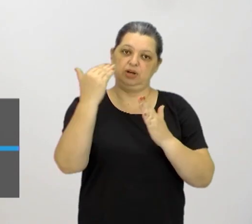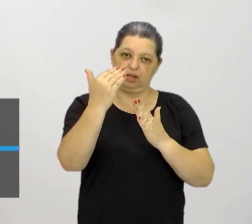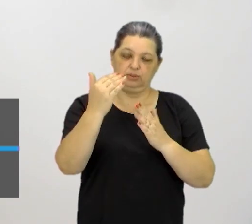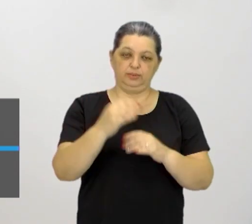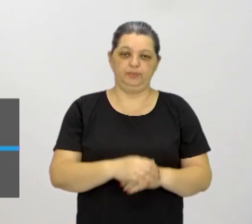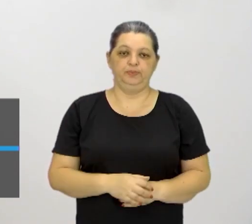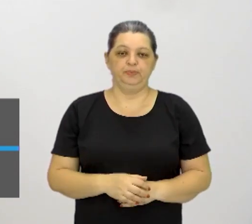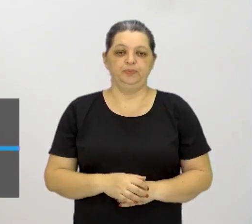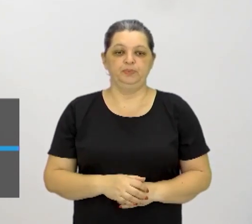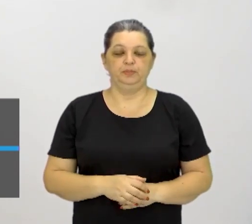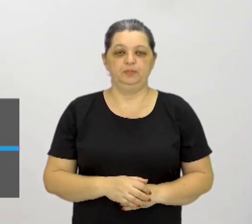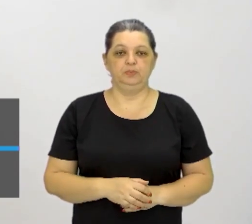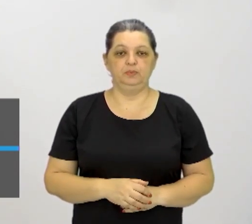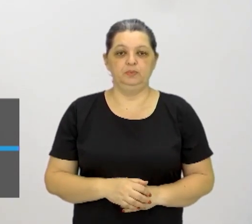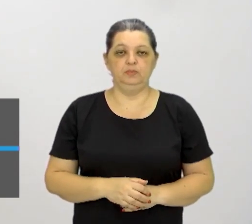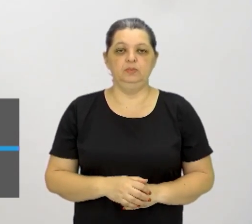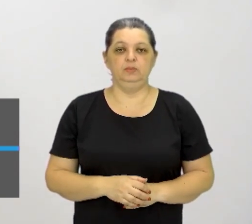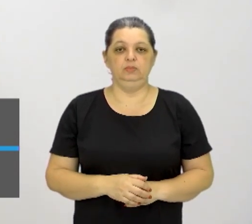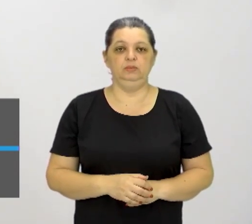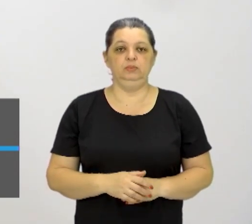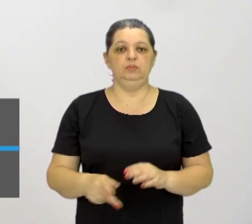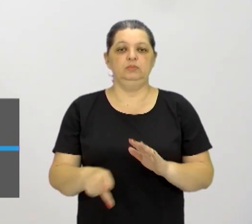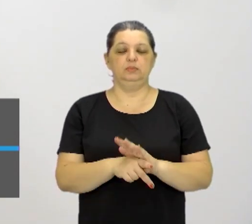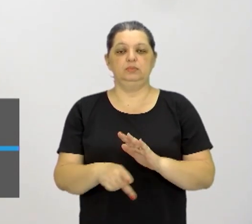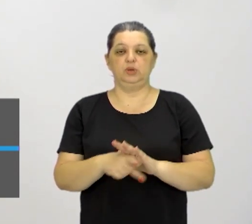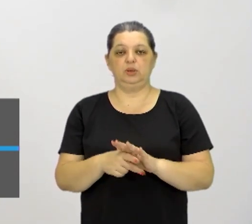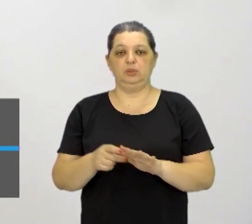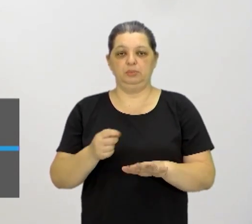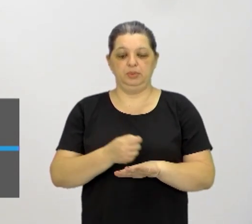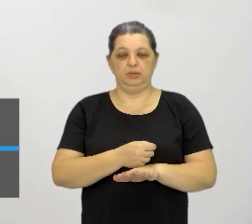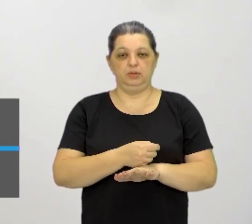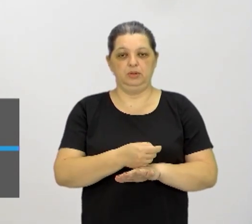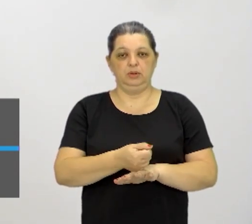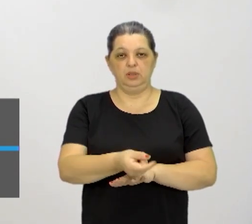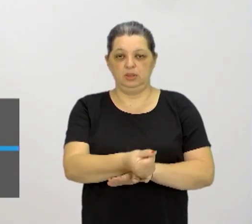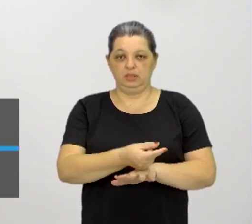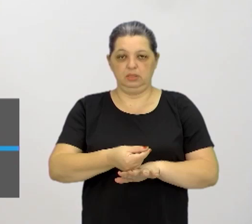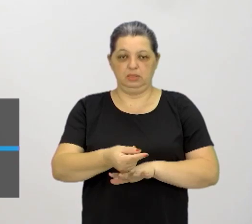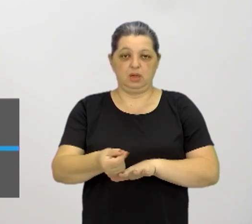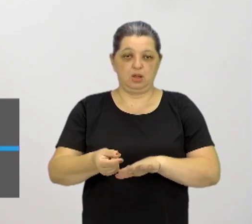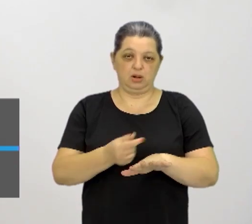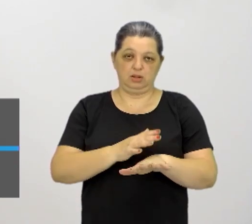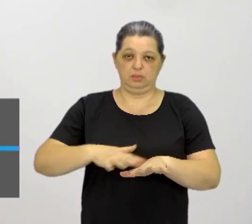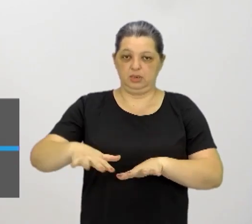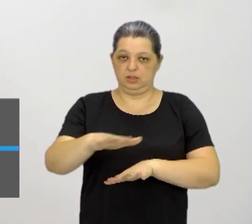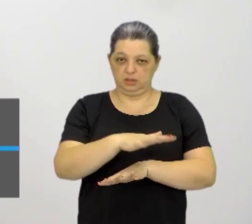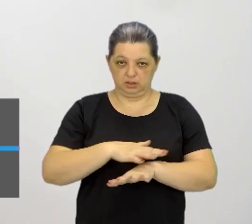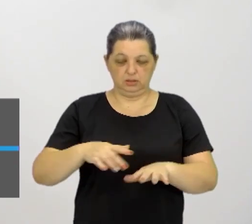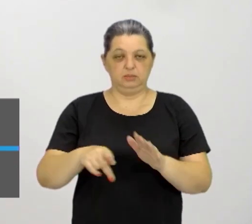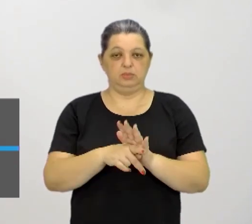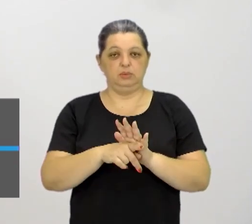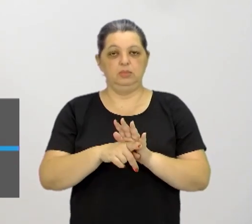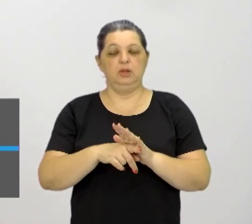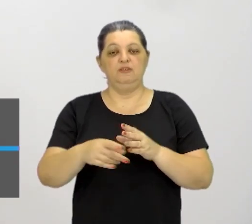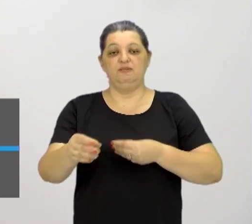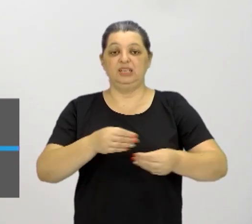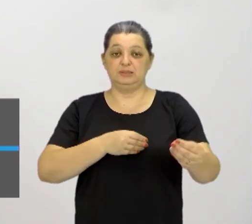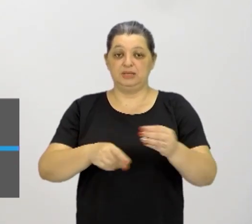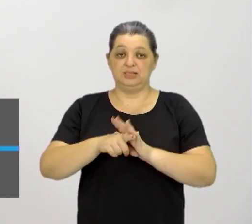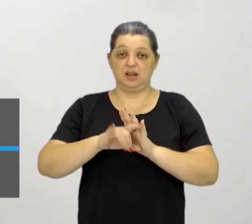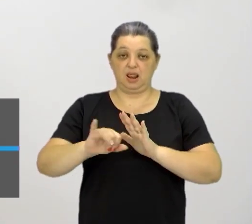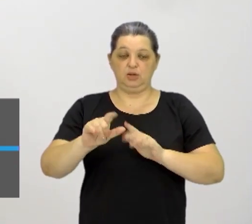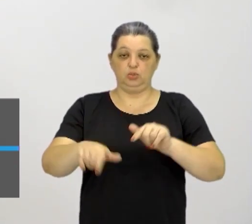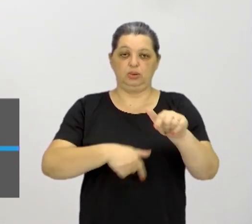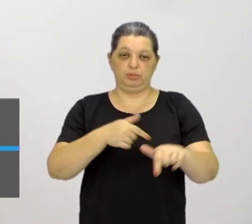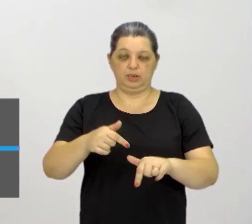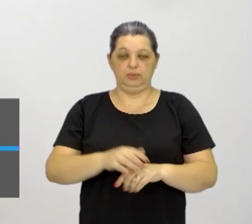disso, esse neoliberalismo ele traz também uma flexibilização, né, das leis do trabalho, porque nós estamos agora num